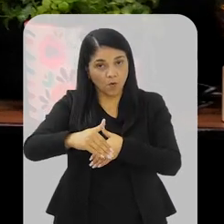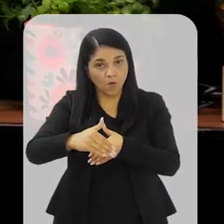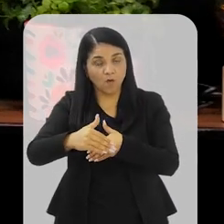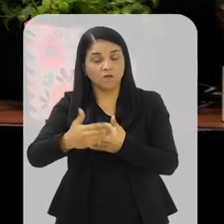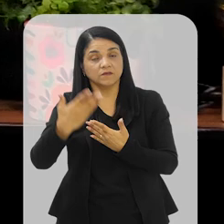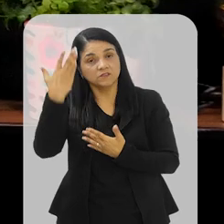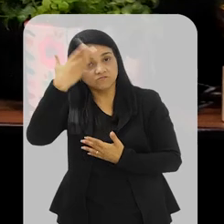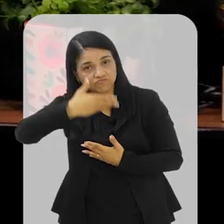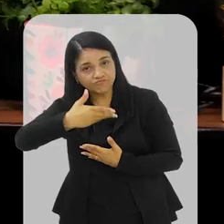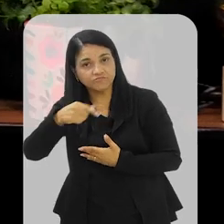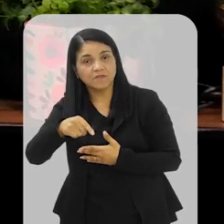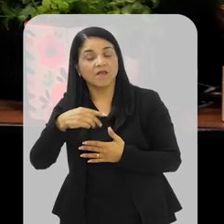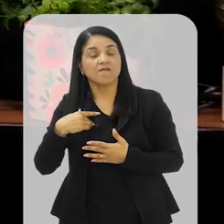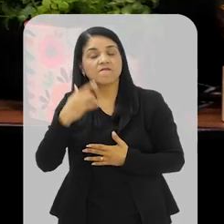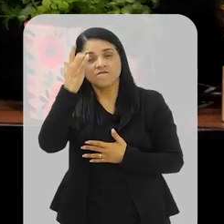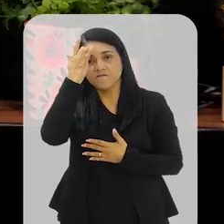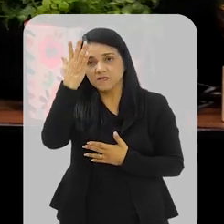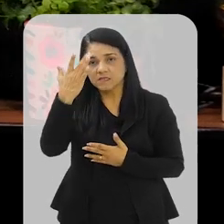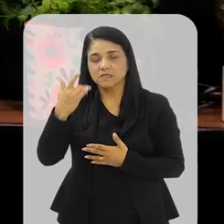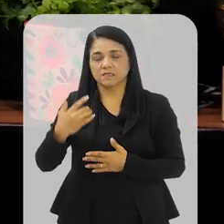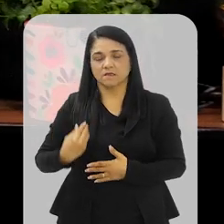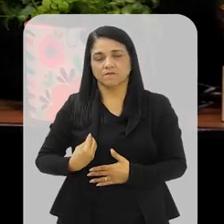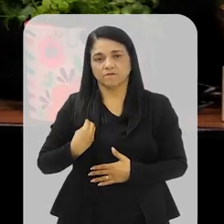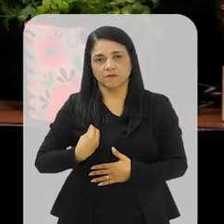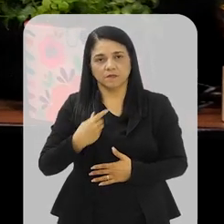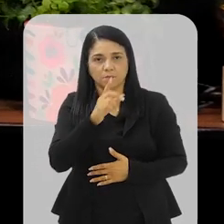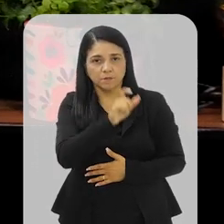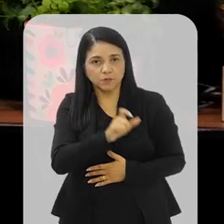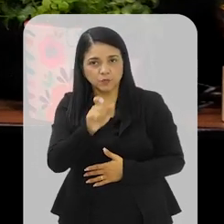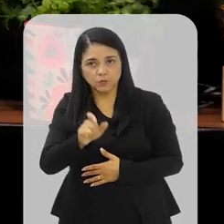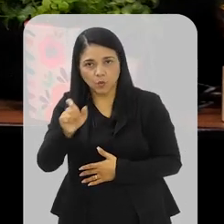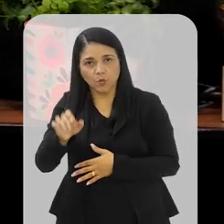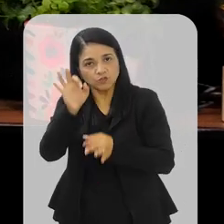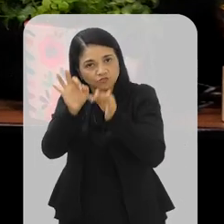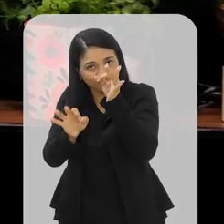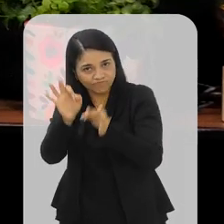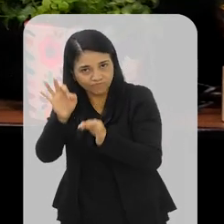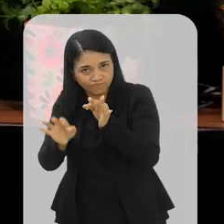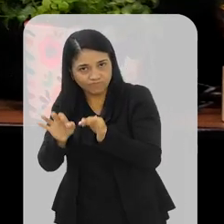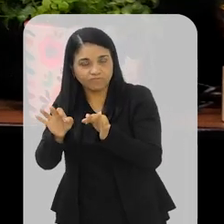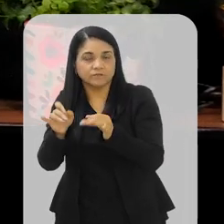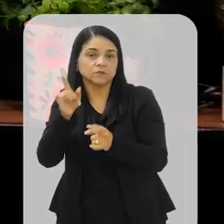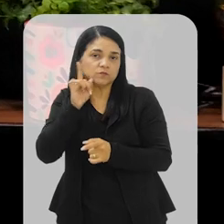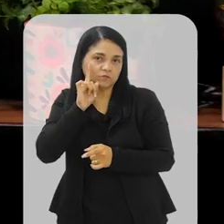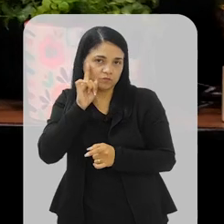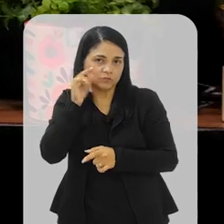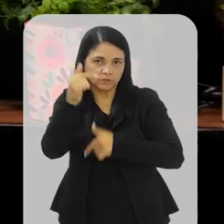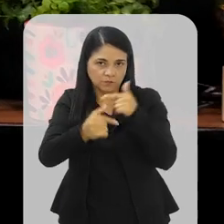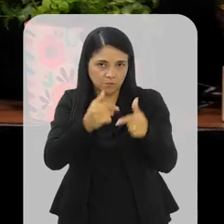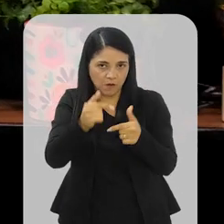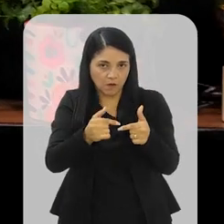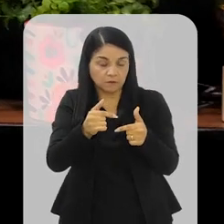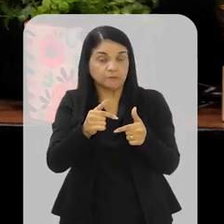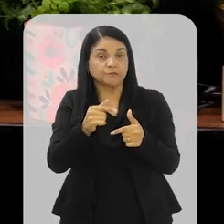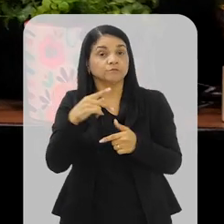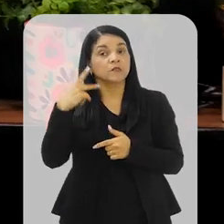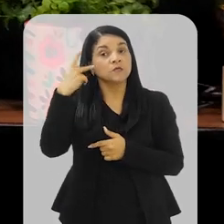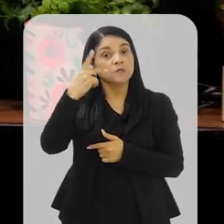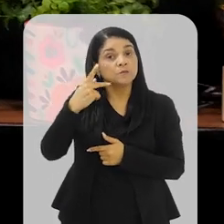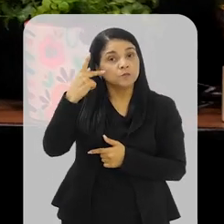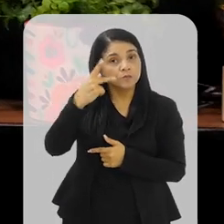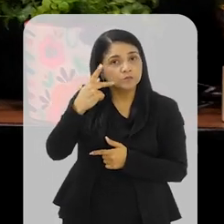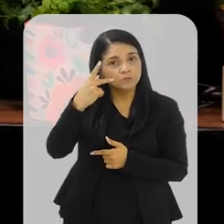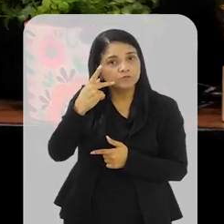produção de provas isso tudo facilita a vida das pessoas dos jurisdicionados no dia a dia então os